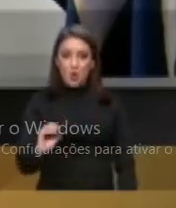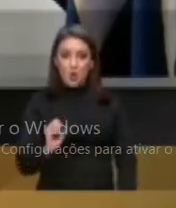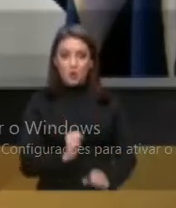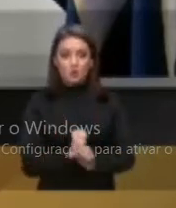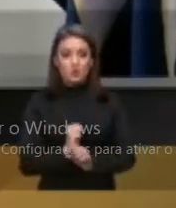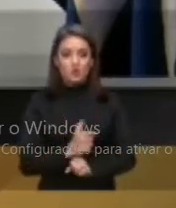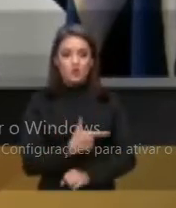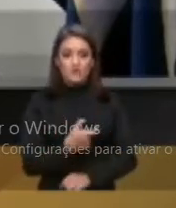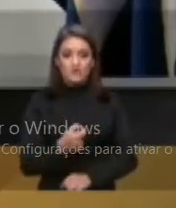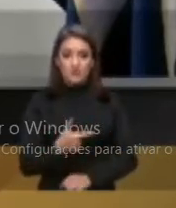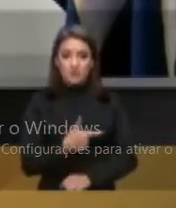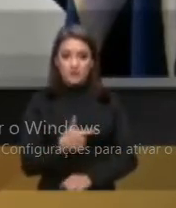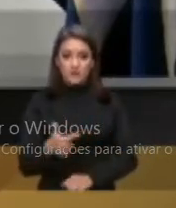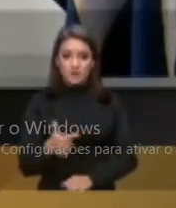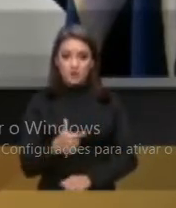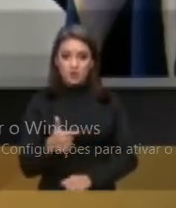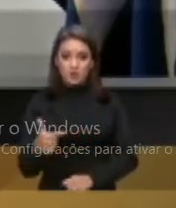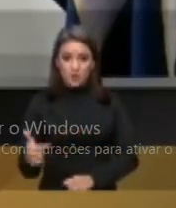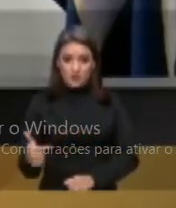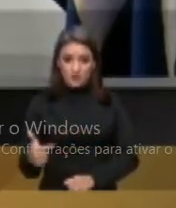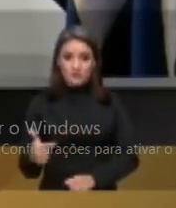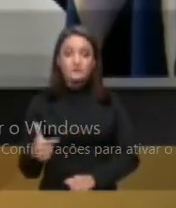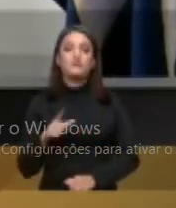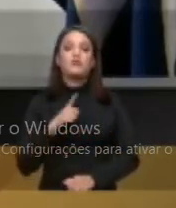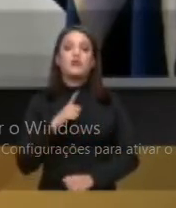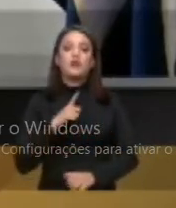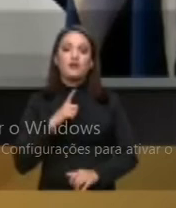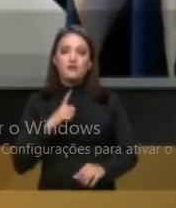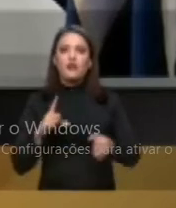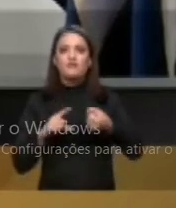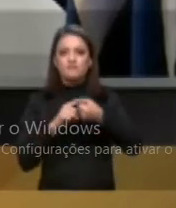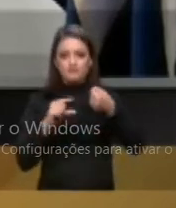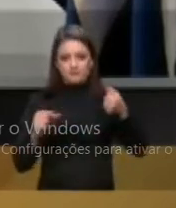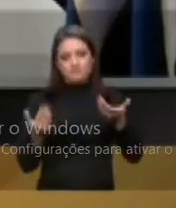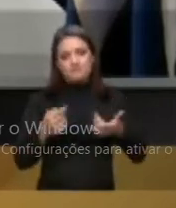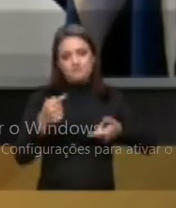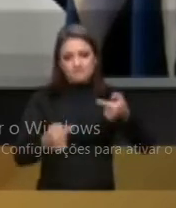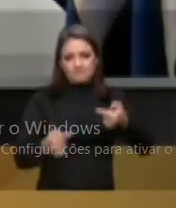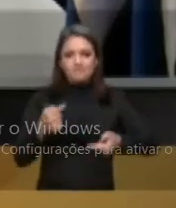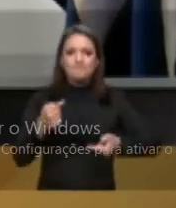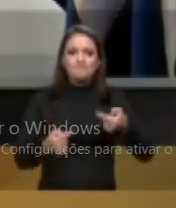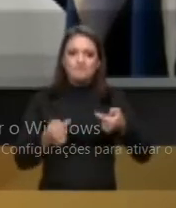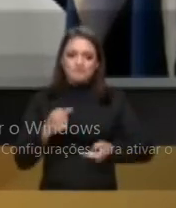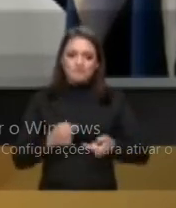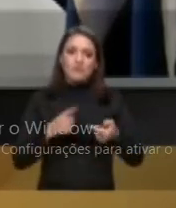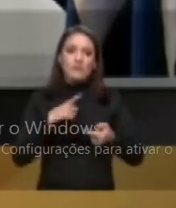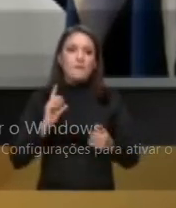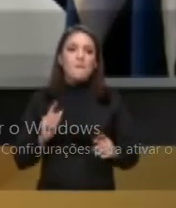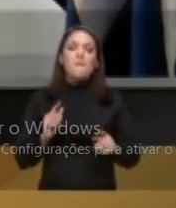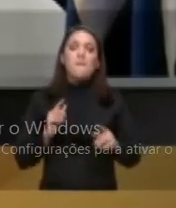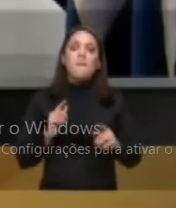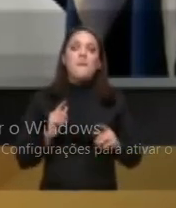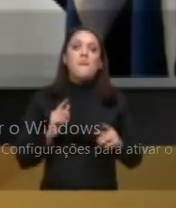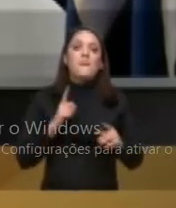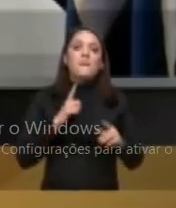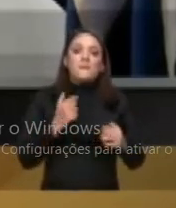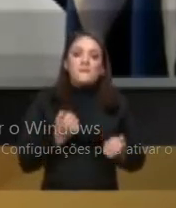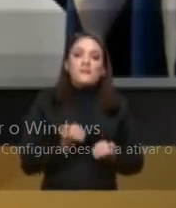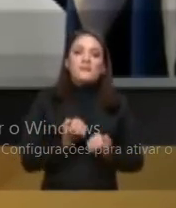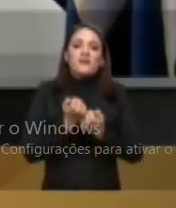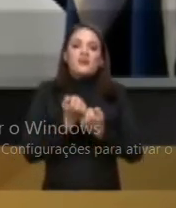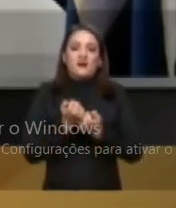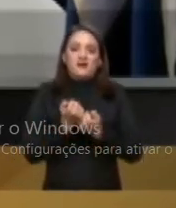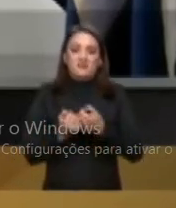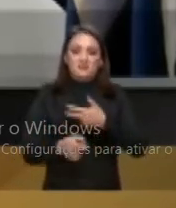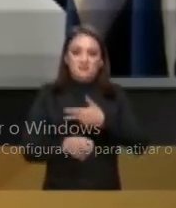de diretrizes orçamentárias para 2022, na qual se encarta o dispositivo impugnado, contou com a iniciativa